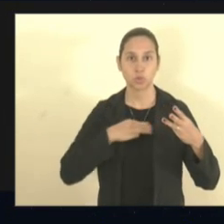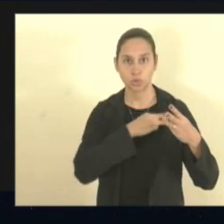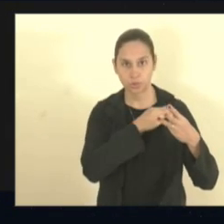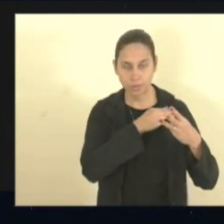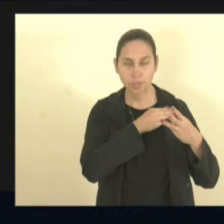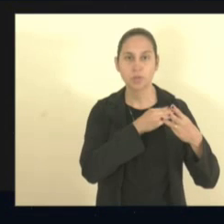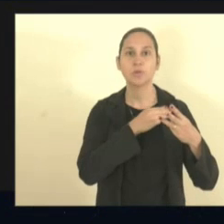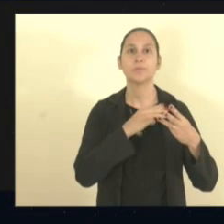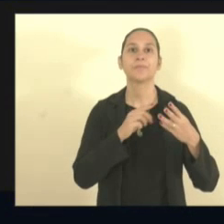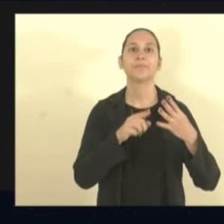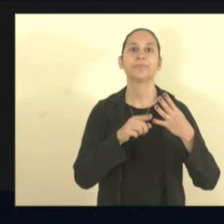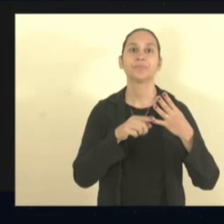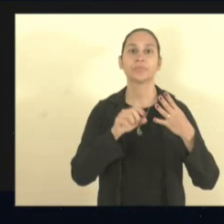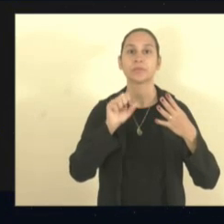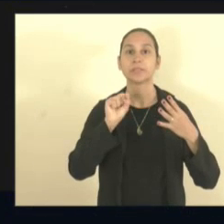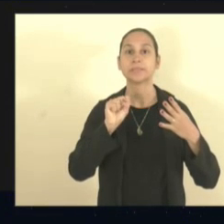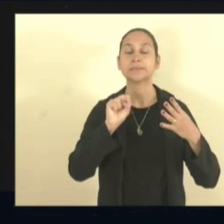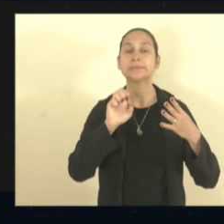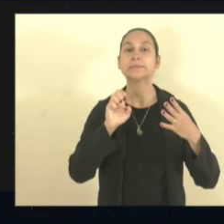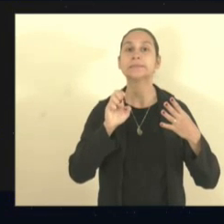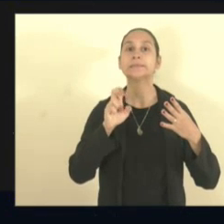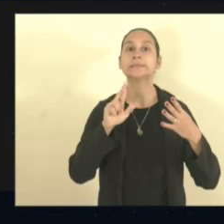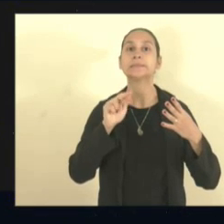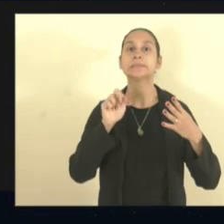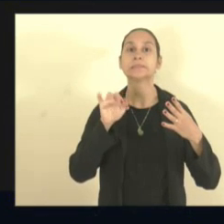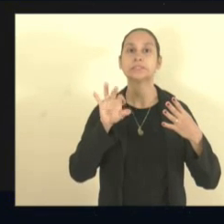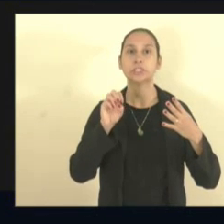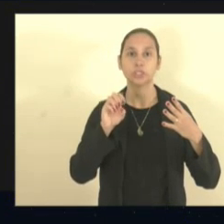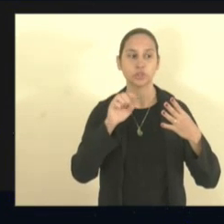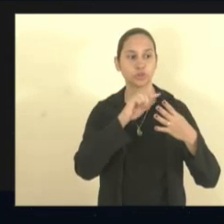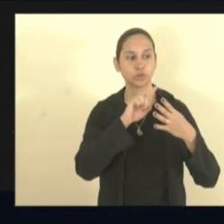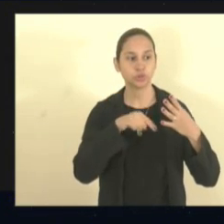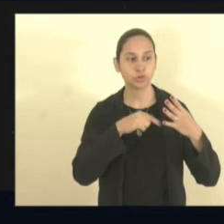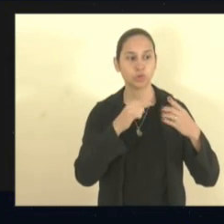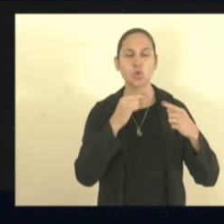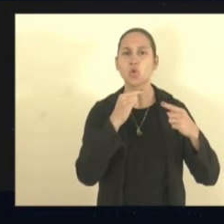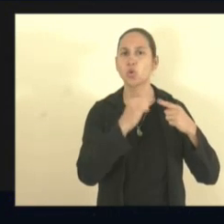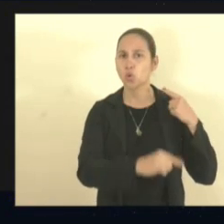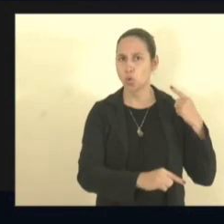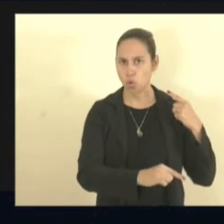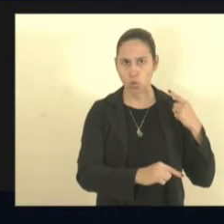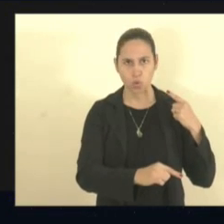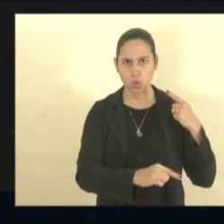Sérgio Meneghelli contra. Sérgio Meneghelli contra. Meneghelli também, tá? Registração dos autógrafos.